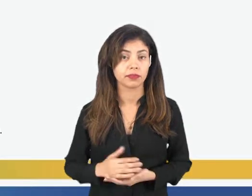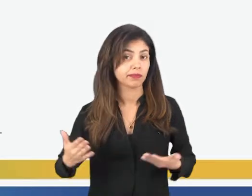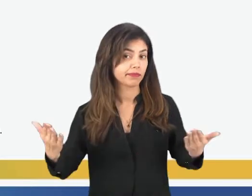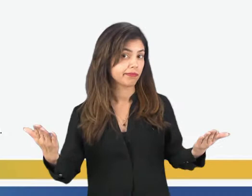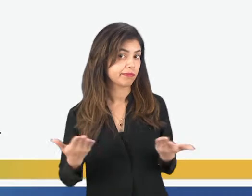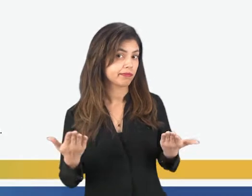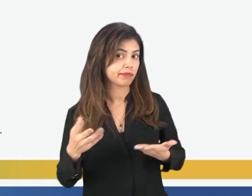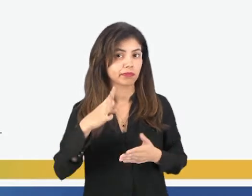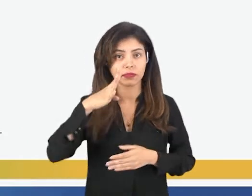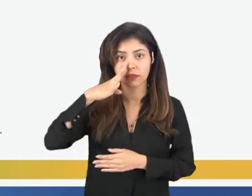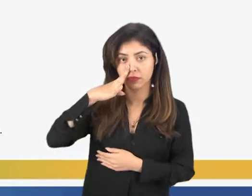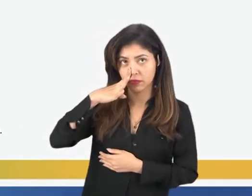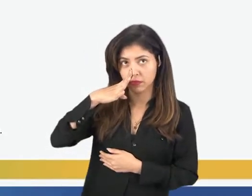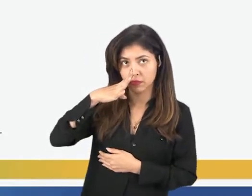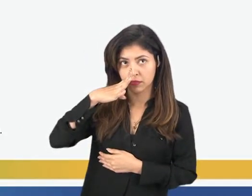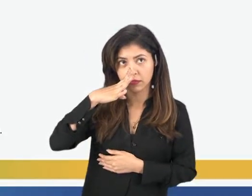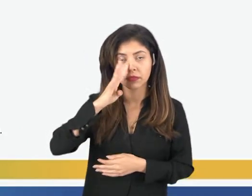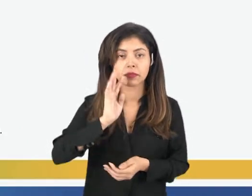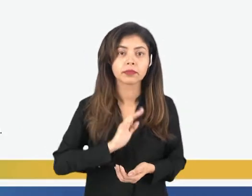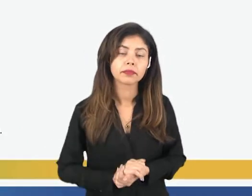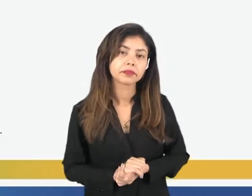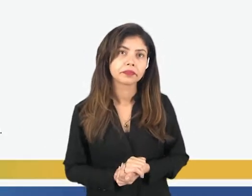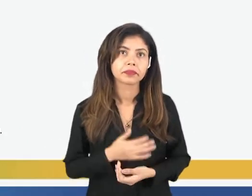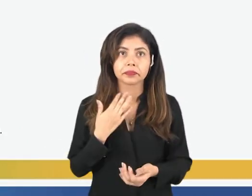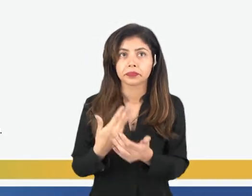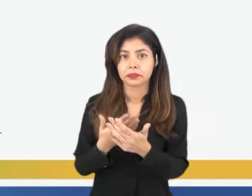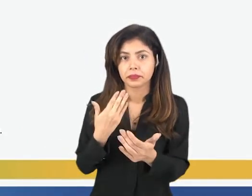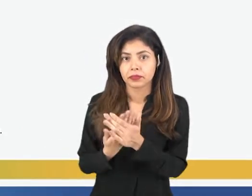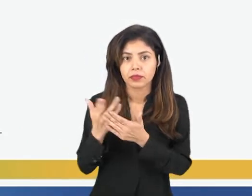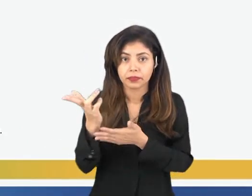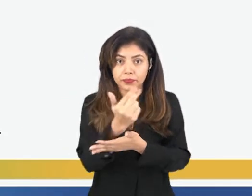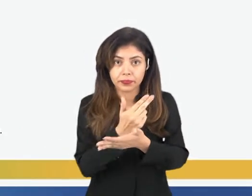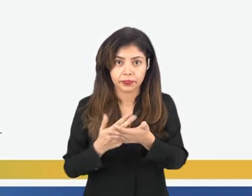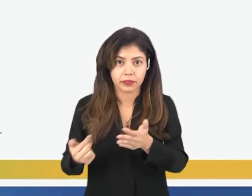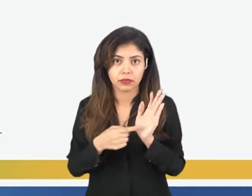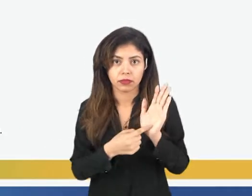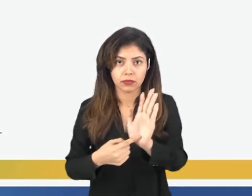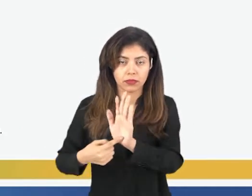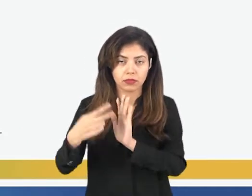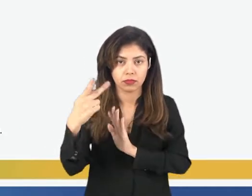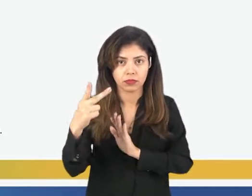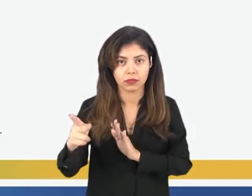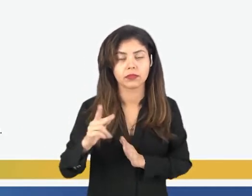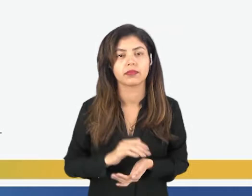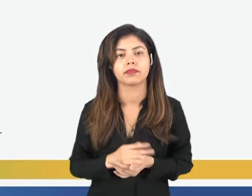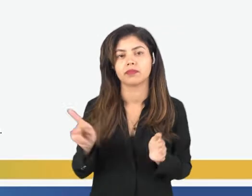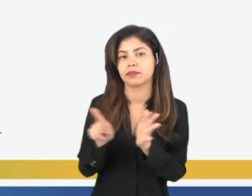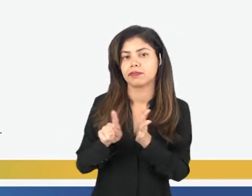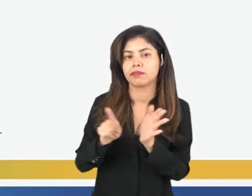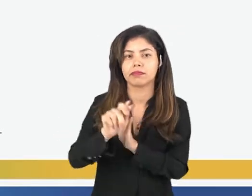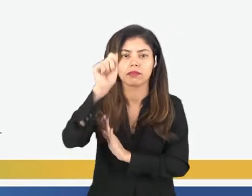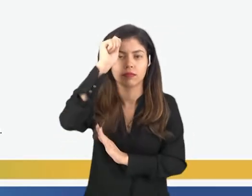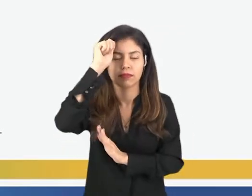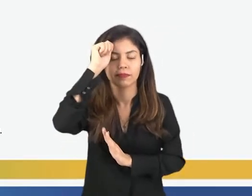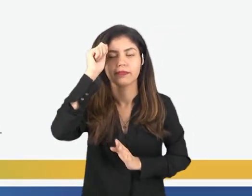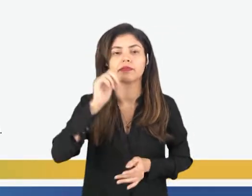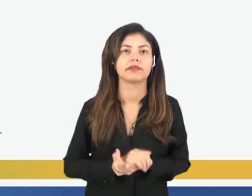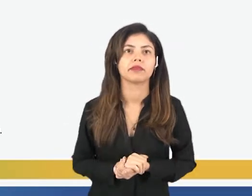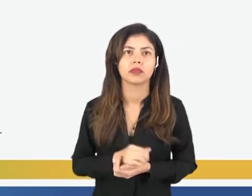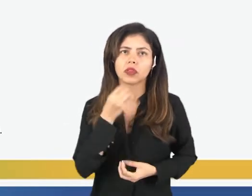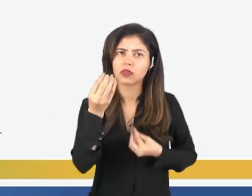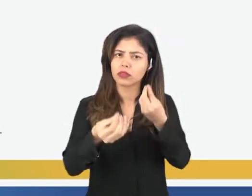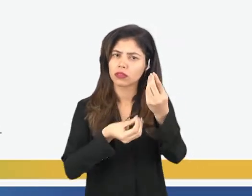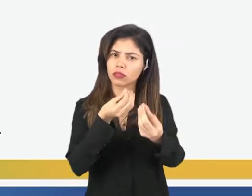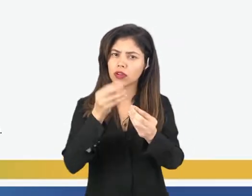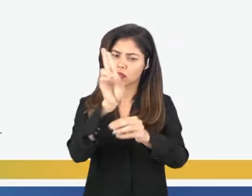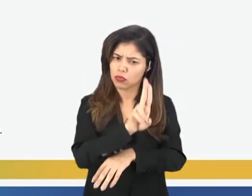agora nós vamos assistir um trecho de uma aula de desenho de Romero Brito. Observem as composições que ele utiliza